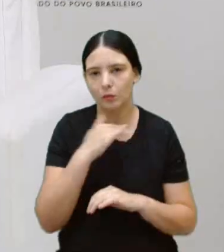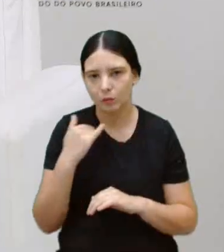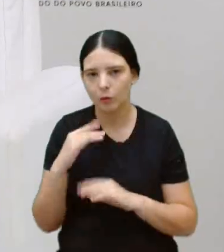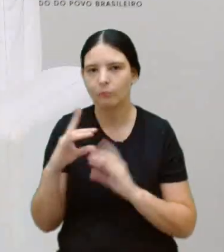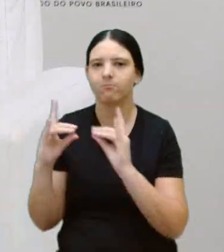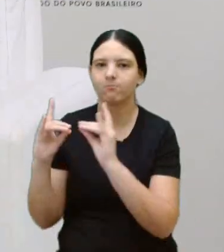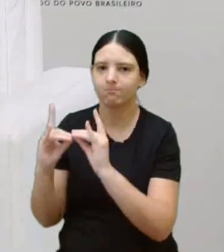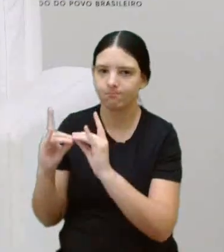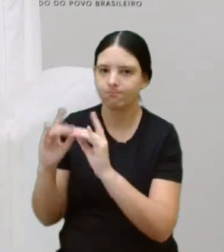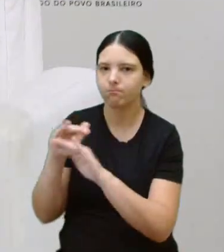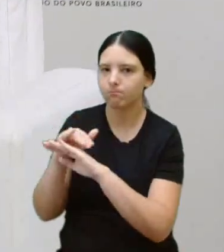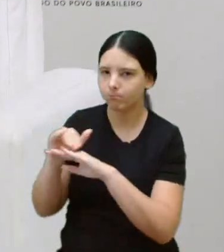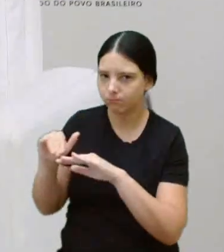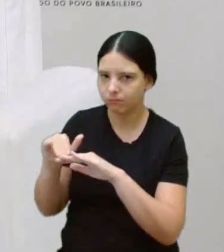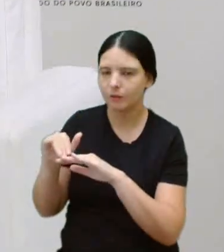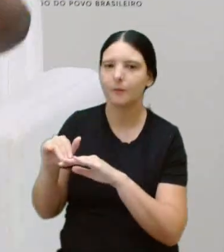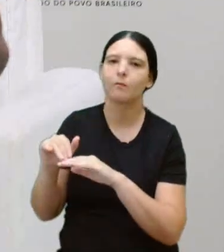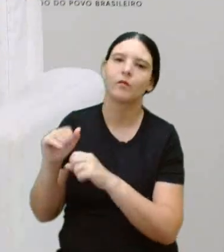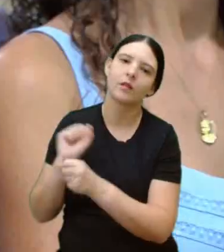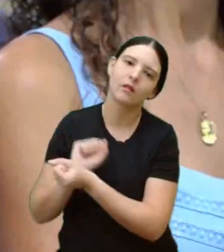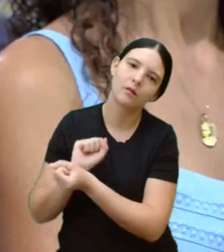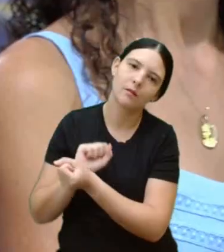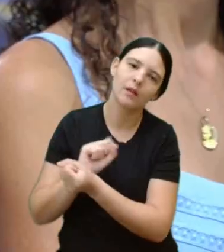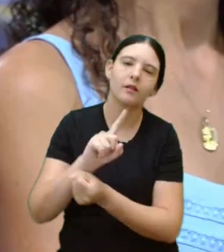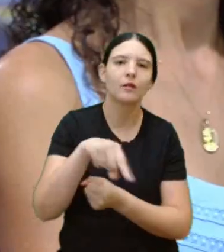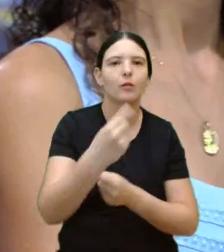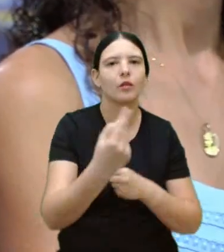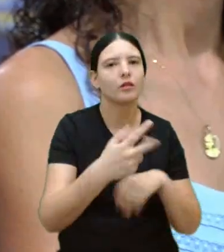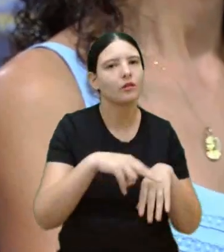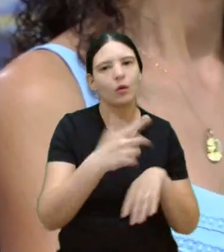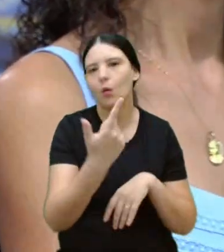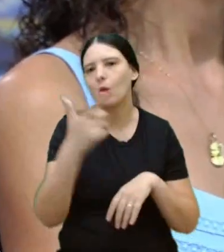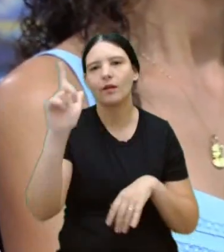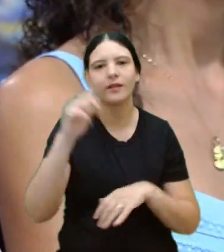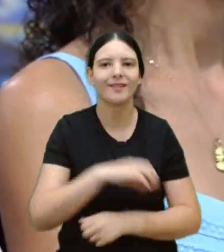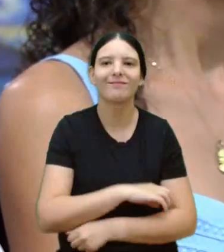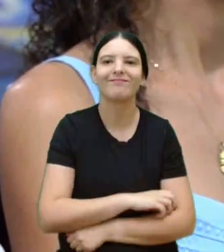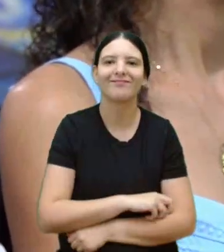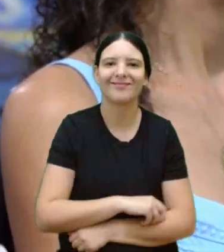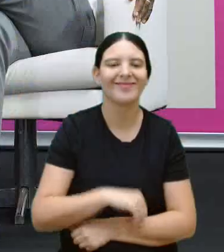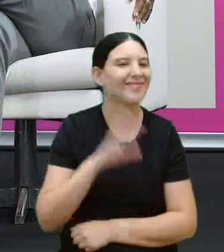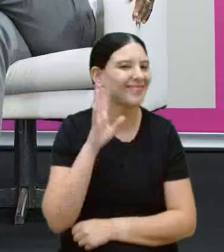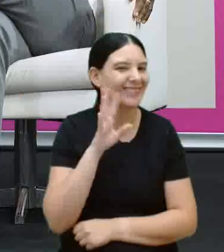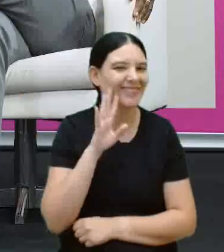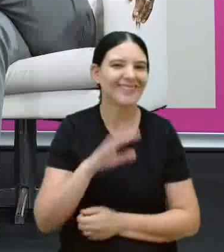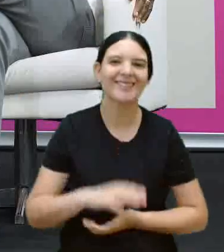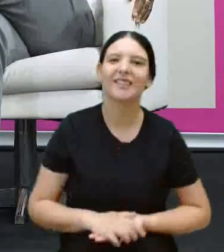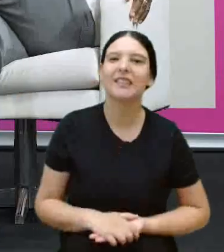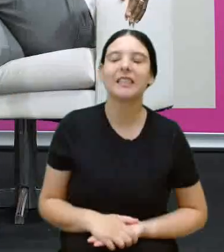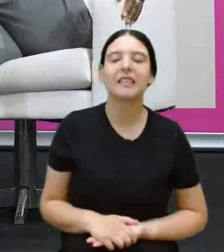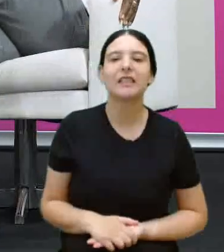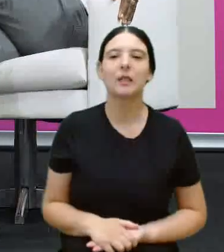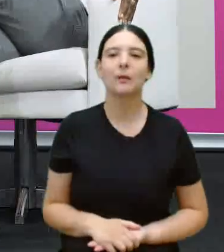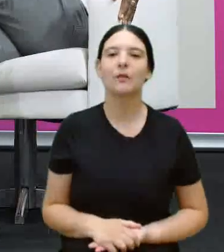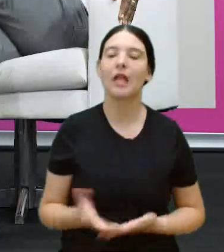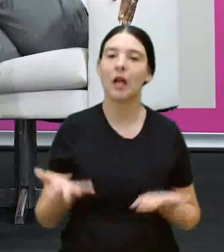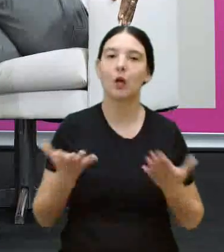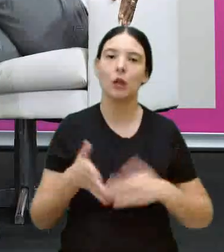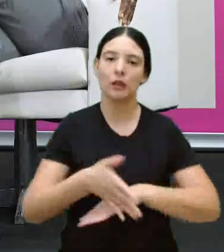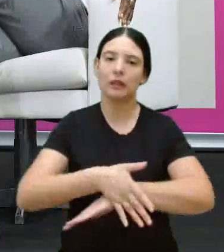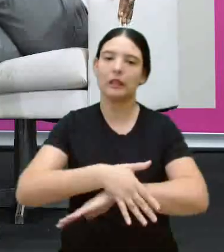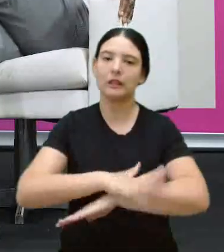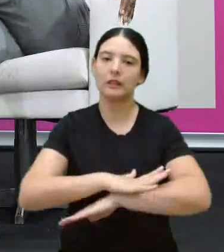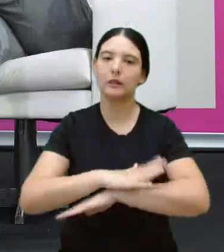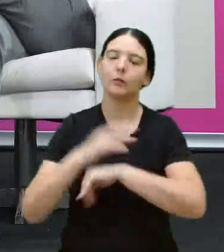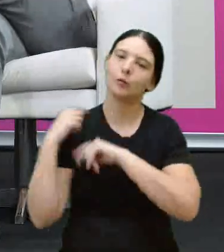passar, o ritual do luto outra viúva e vamos embora. Muito bacana, né, gente? Vamos falar um pouquinho do racismo estrutural. Você